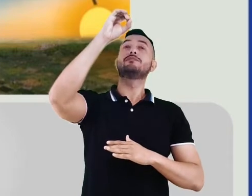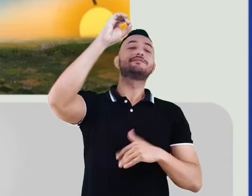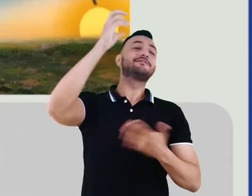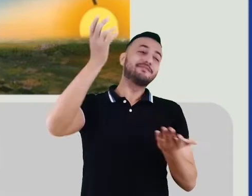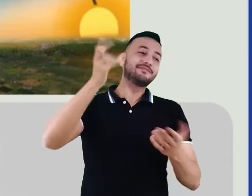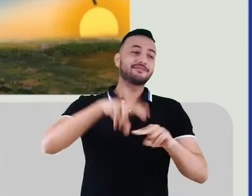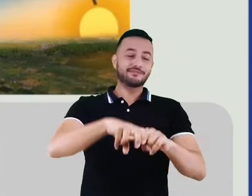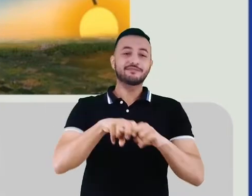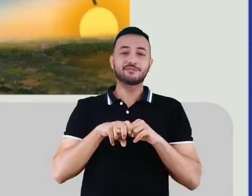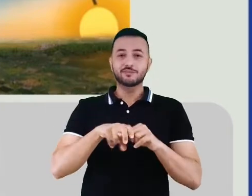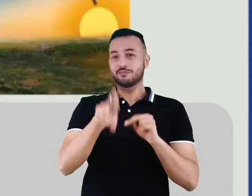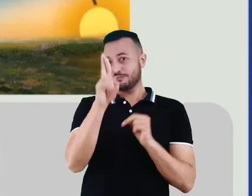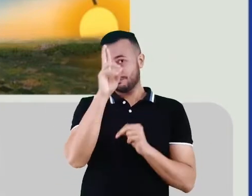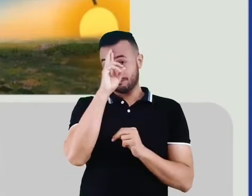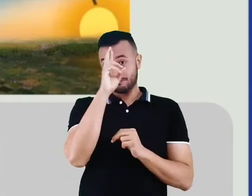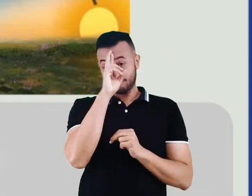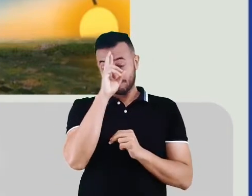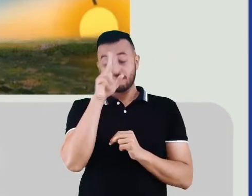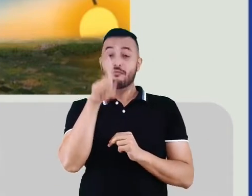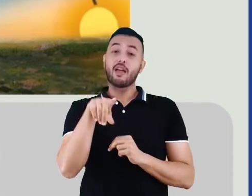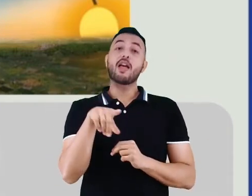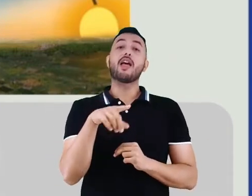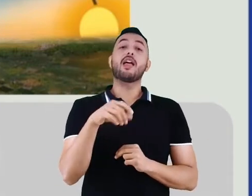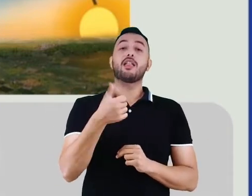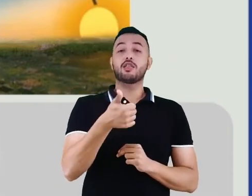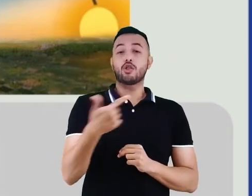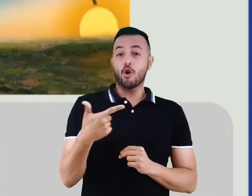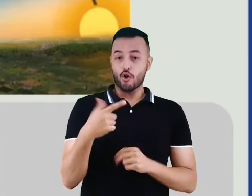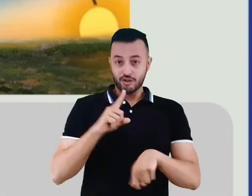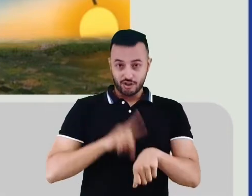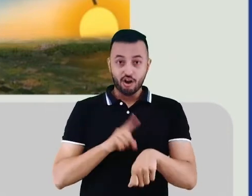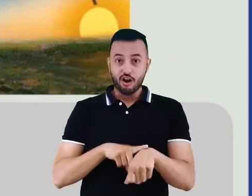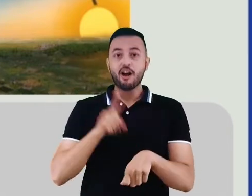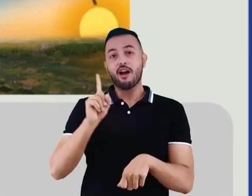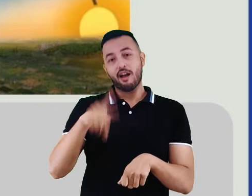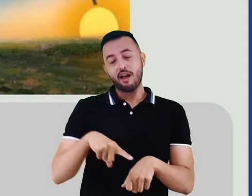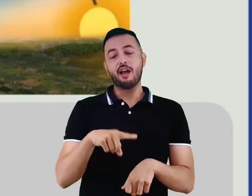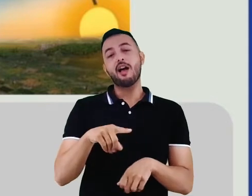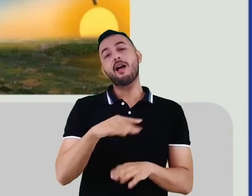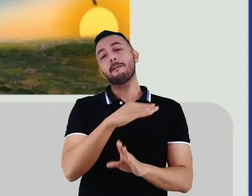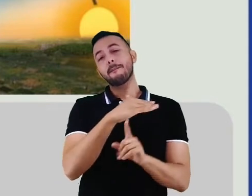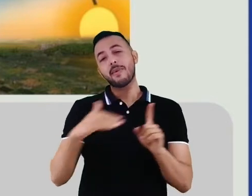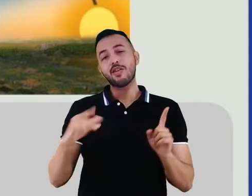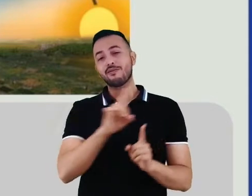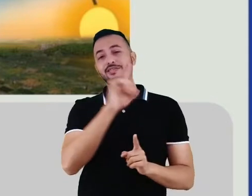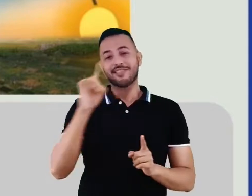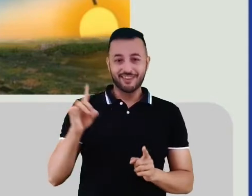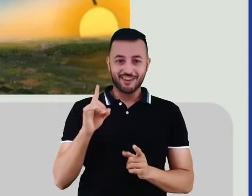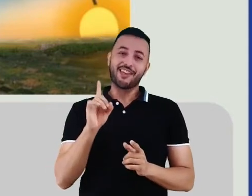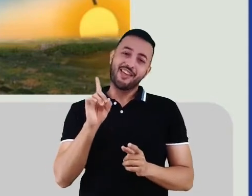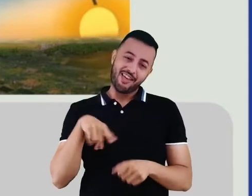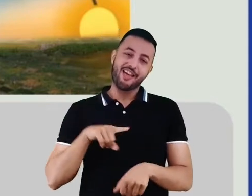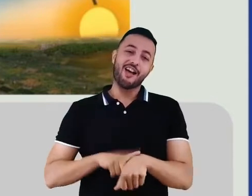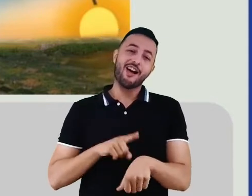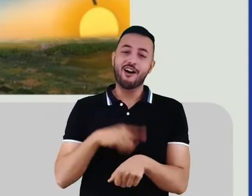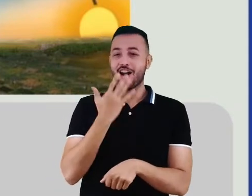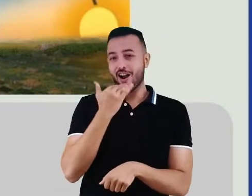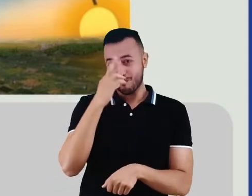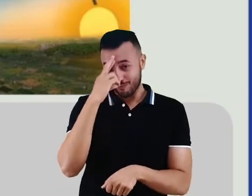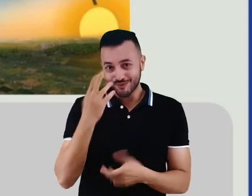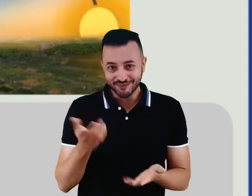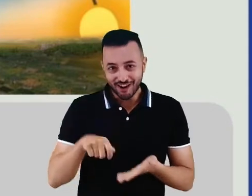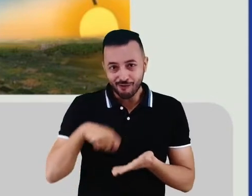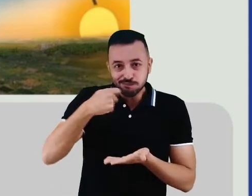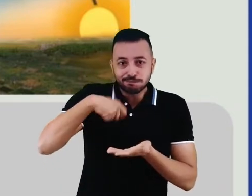isso que 12 horas significa meio-dia. É o horário que o pessoal almoça, geralmente, né, no meio do dia.